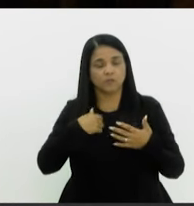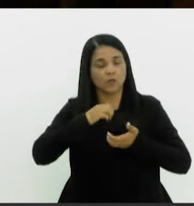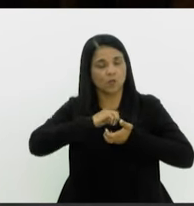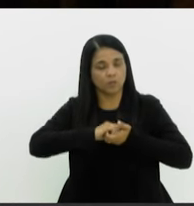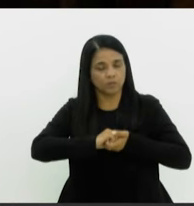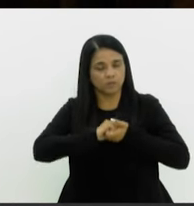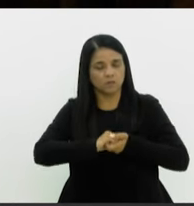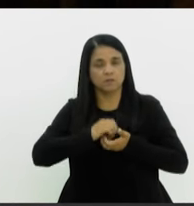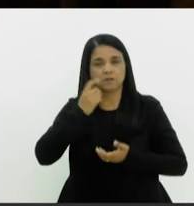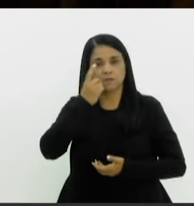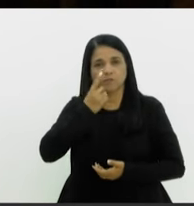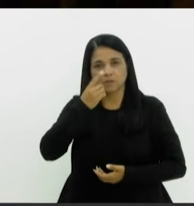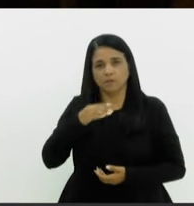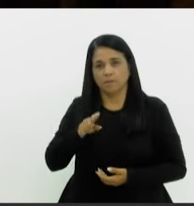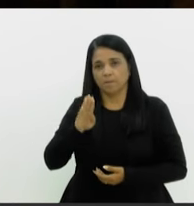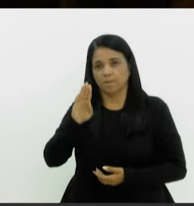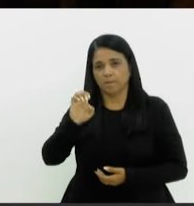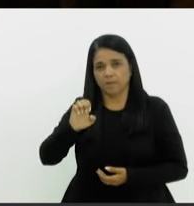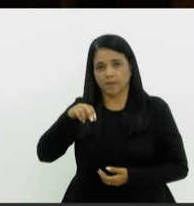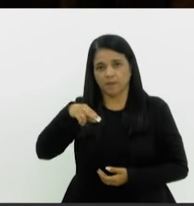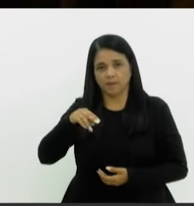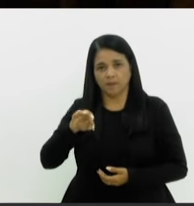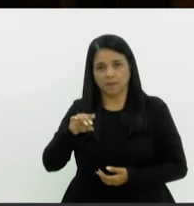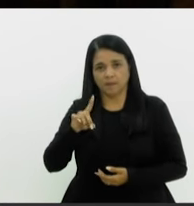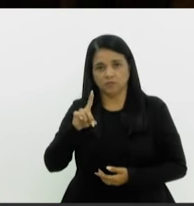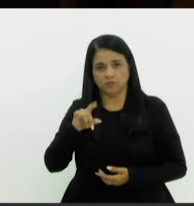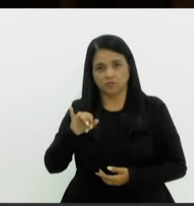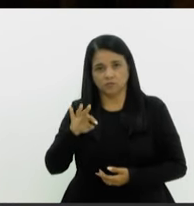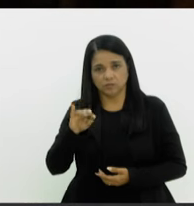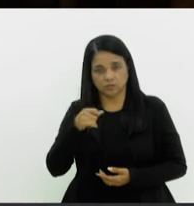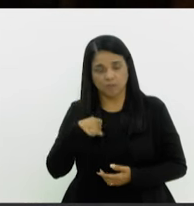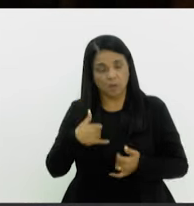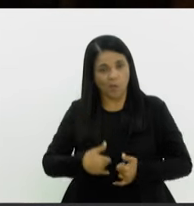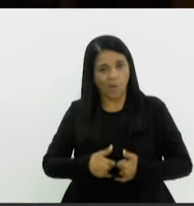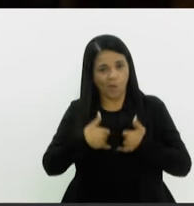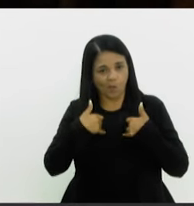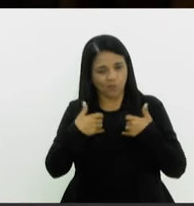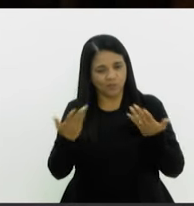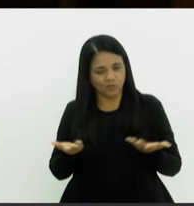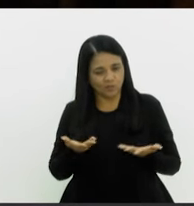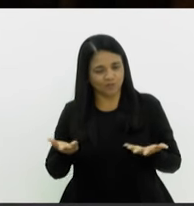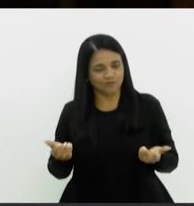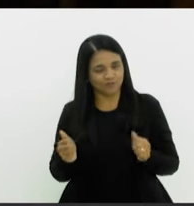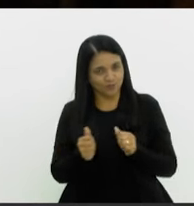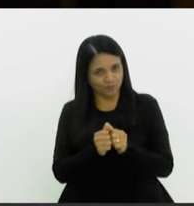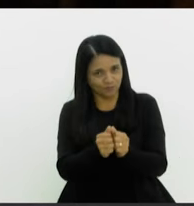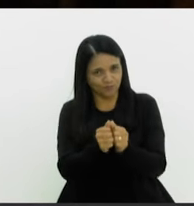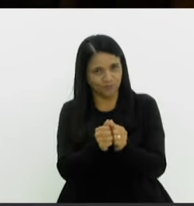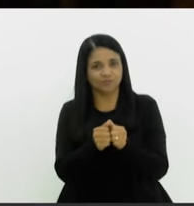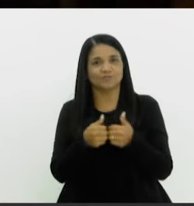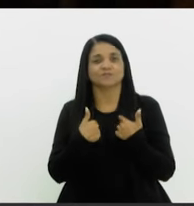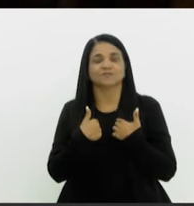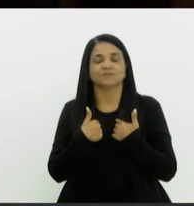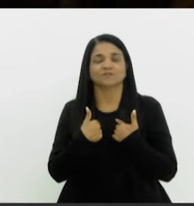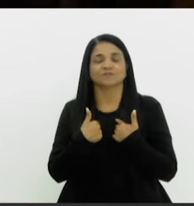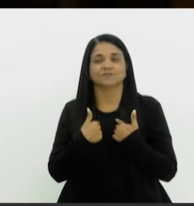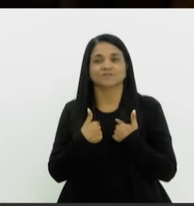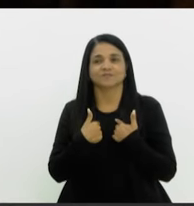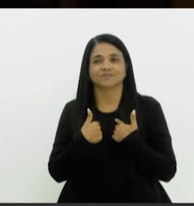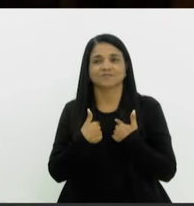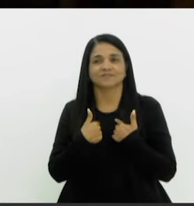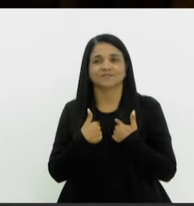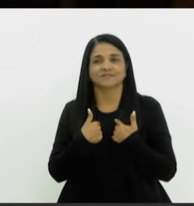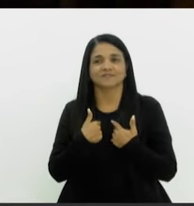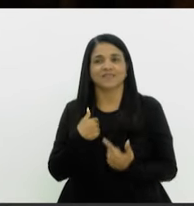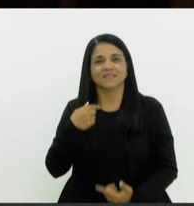deputada Benedita da Silva uma honra est com a senhora aqui e quando me vem a a nossa